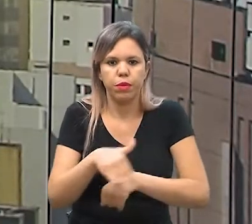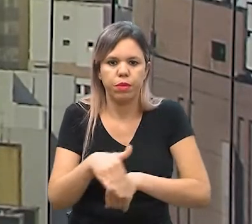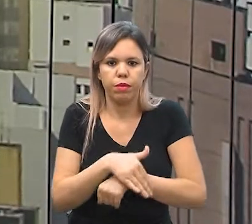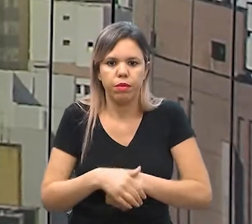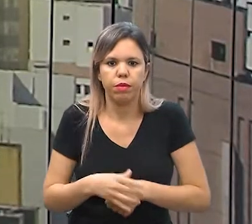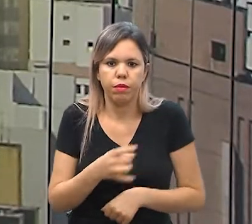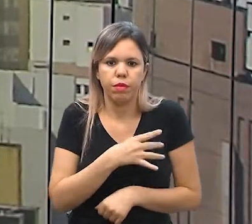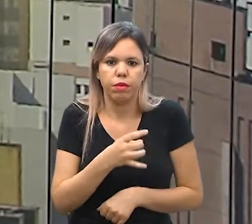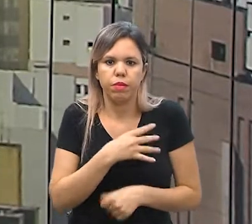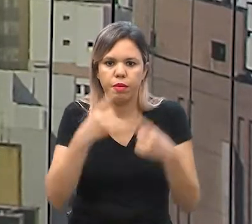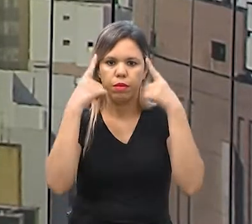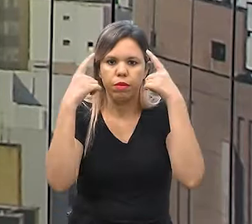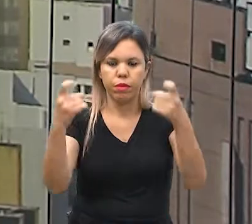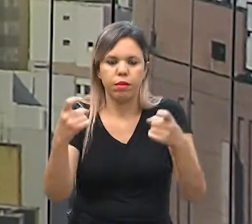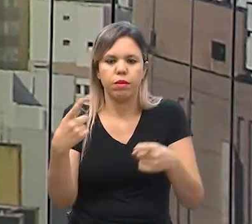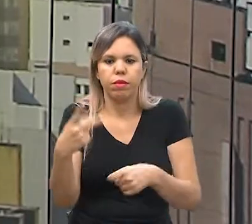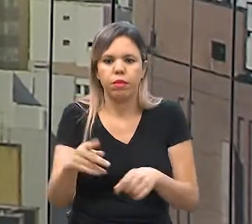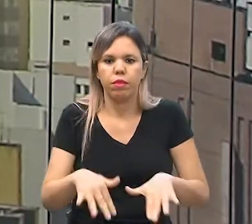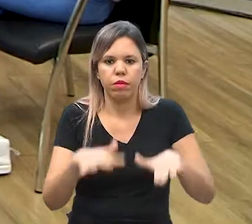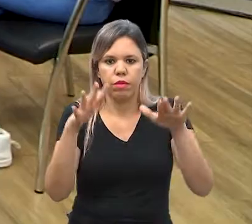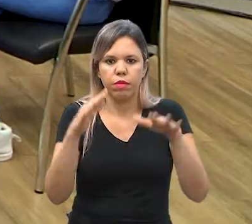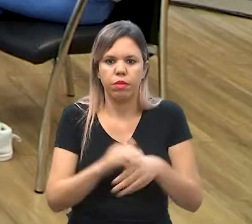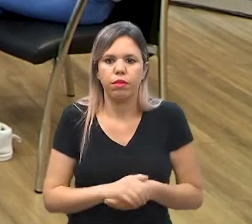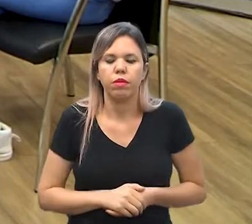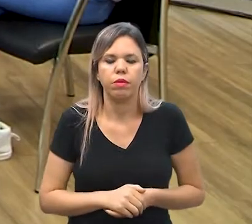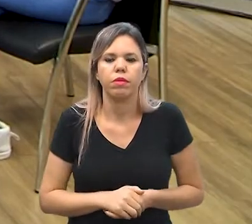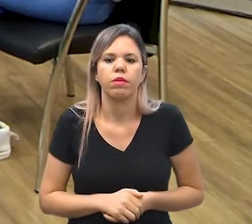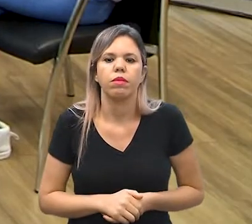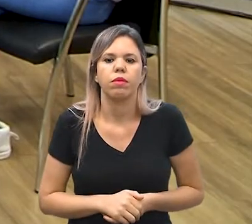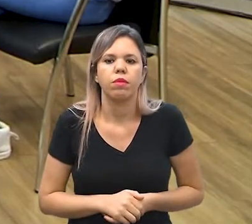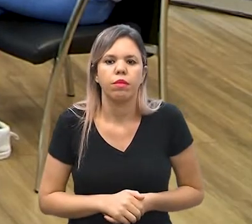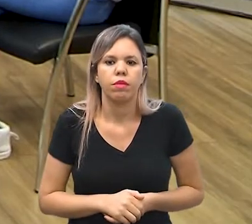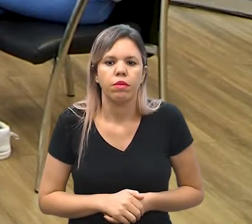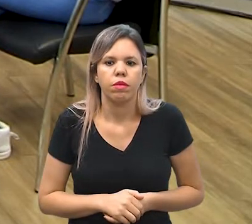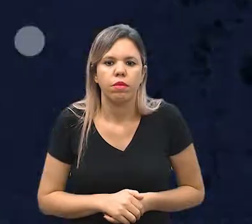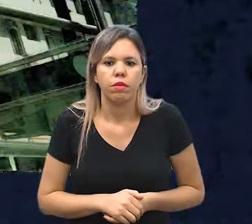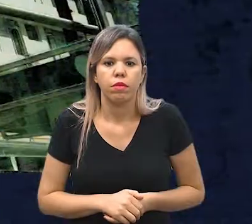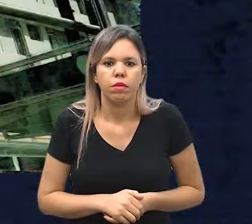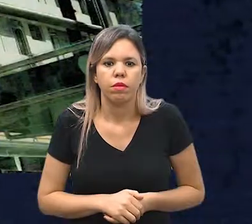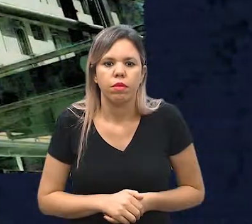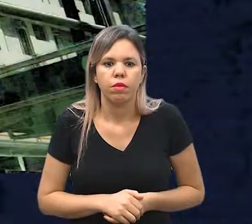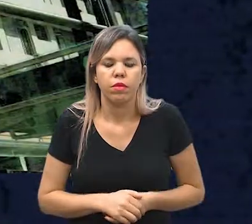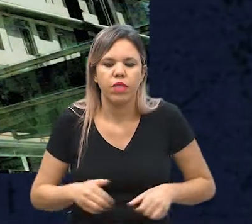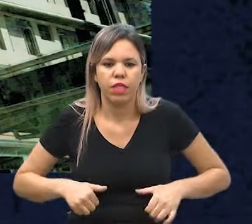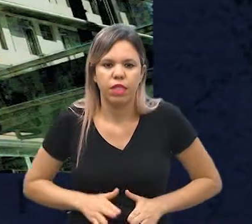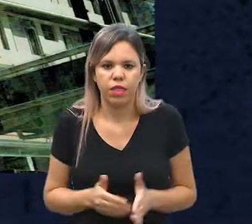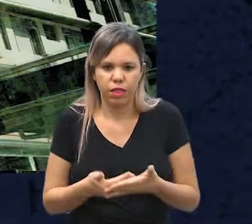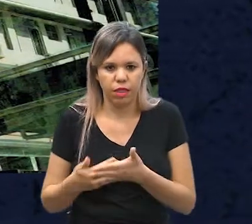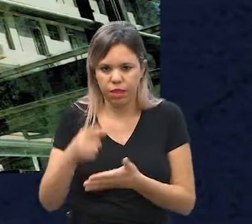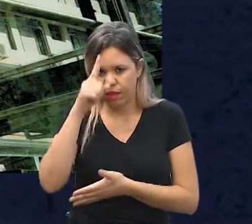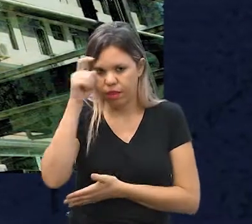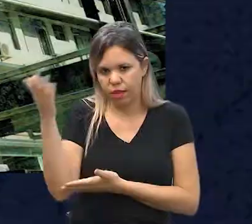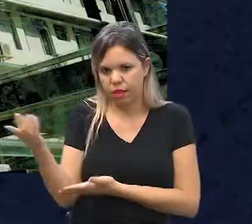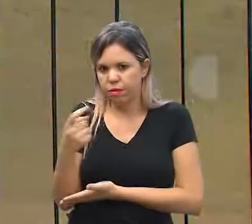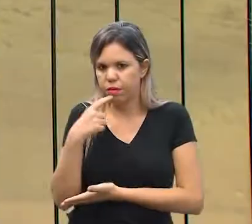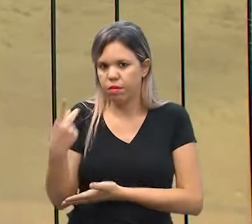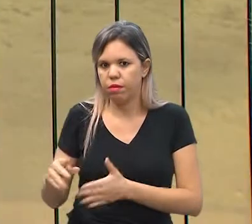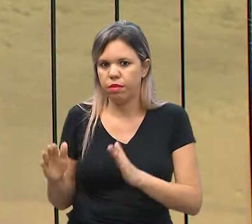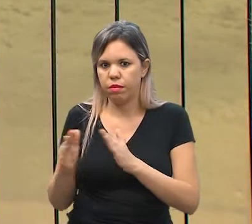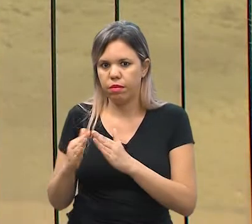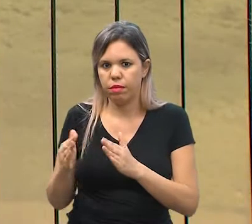Tinha medo de violência? Como é que foi na sua época? Eu nasci na maternidade de Campinas, né? Minha mãe morou